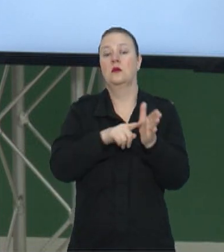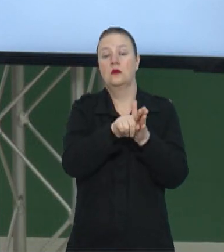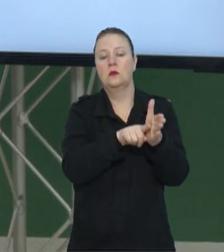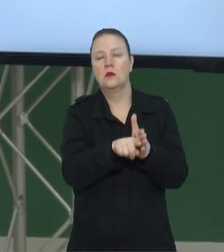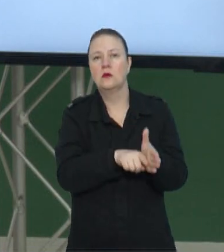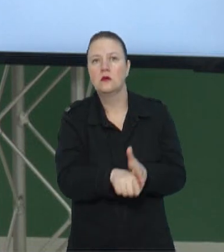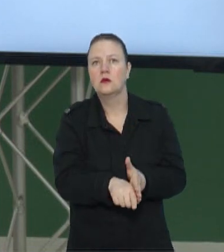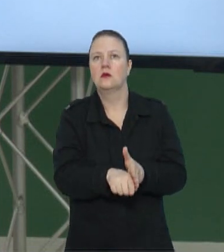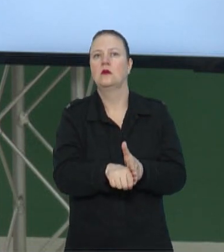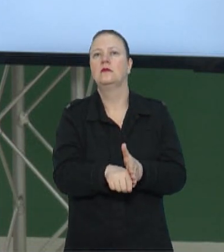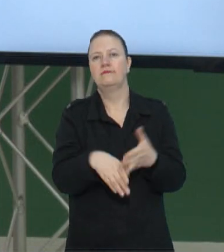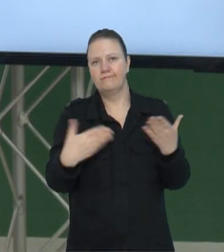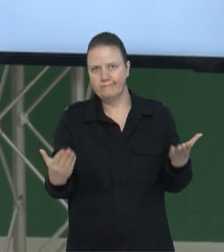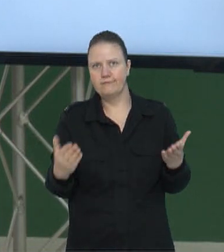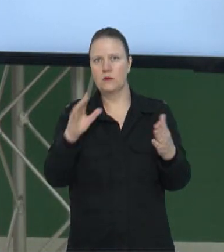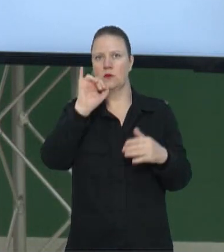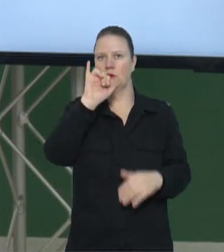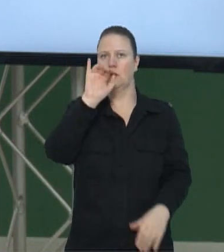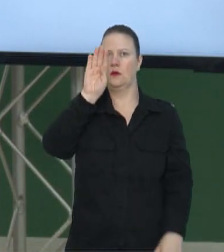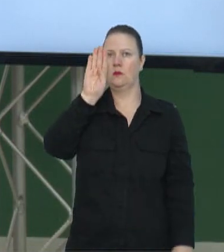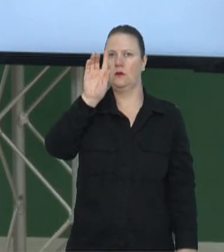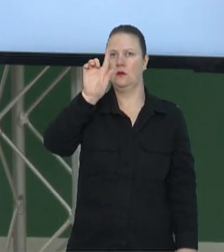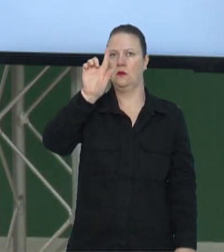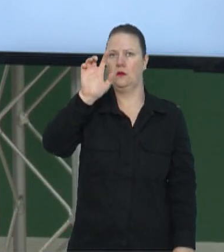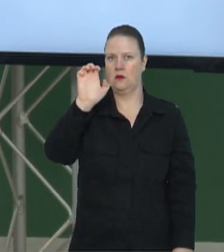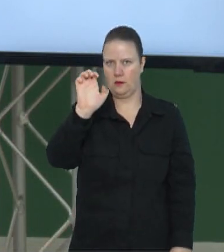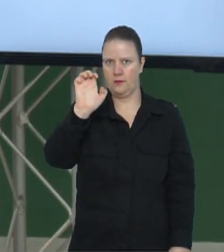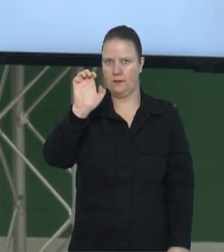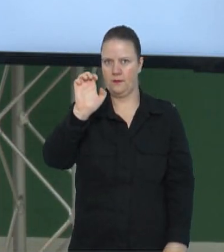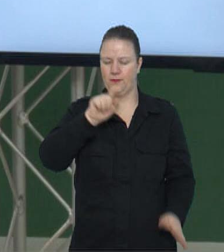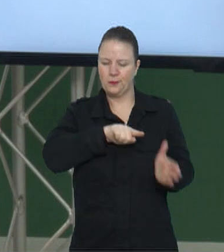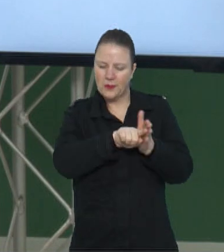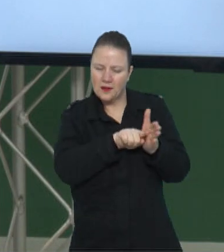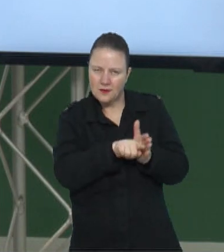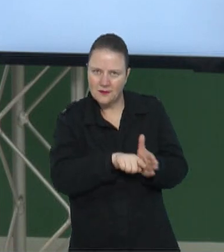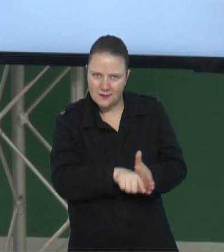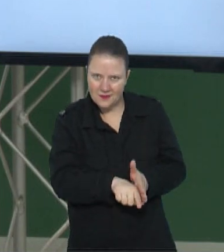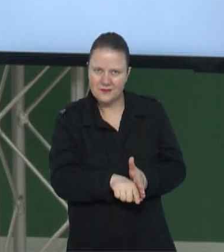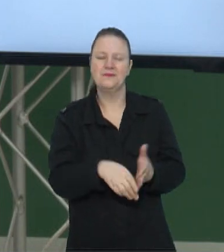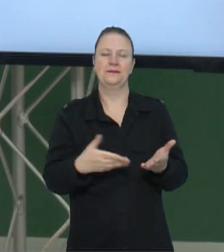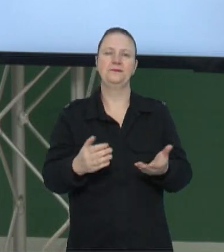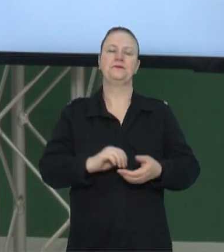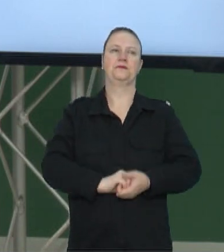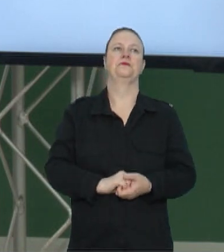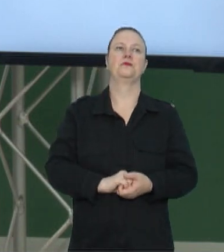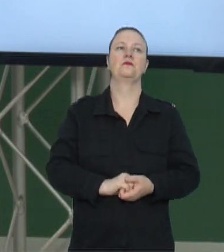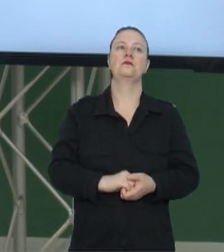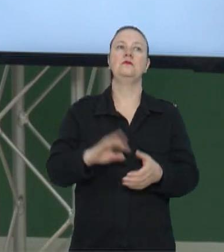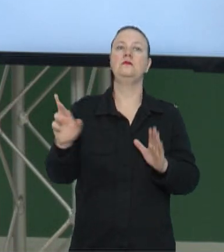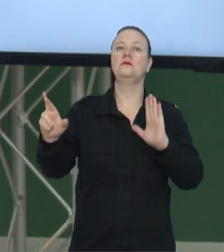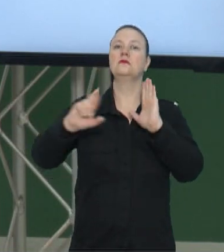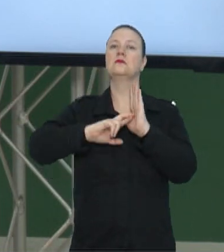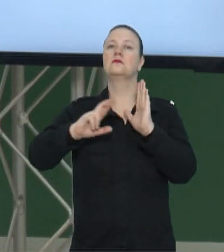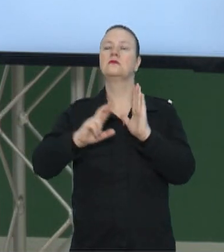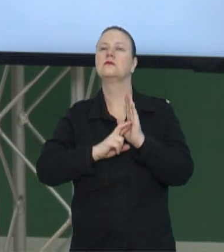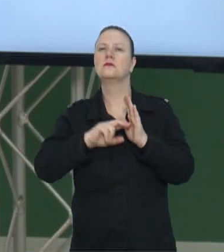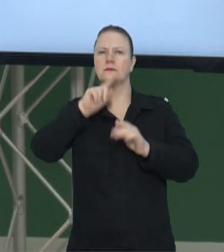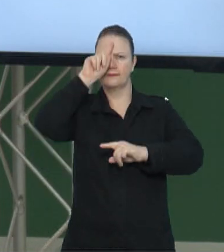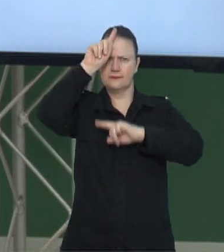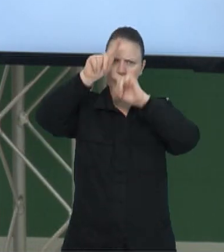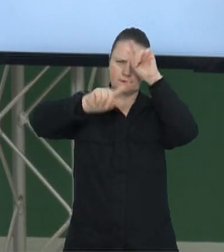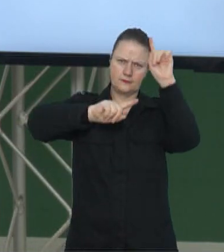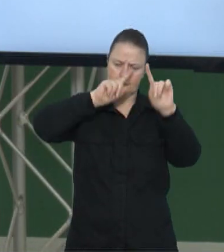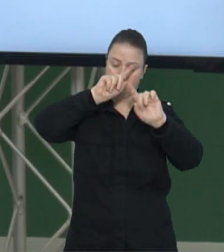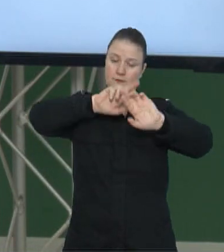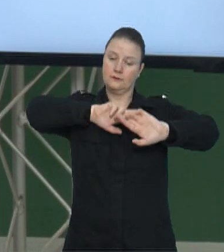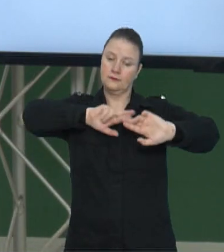de autodeclaração do IBGE, certo? E o que é o resultado disso, então? É justamente essa ideia de